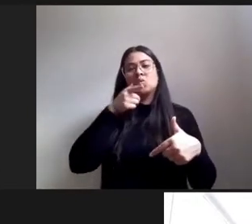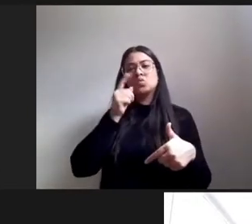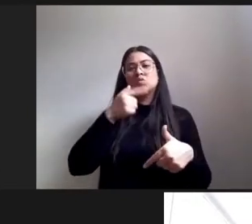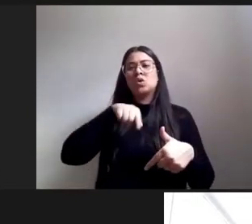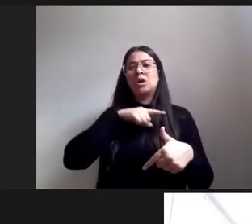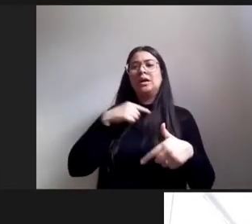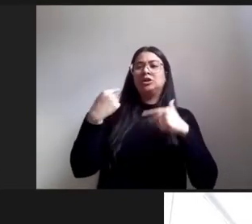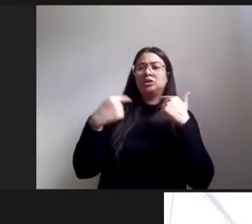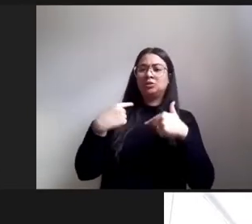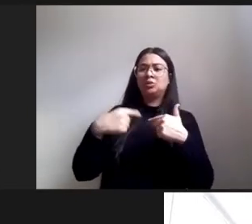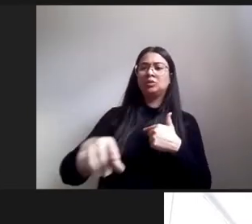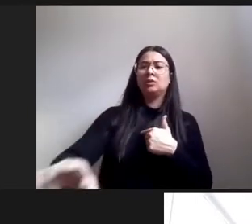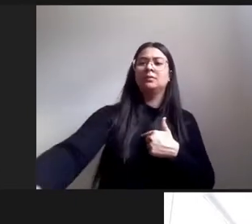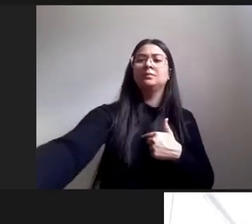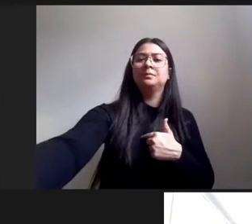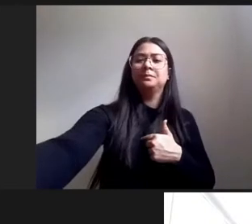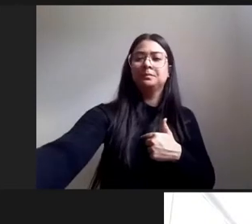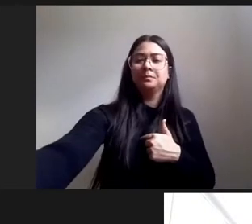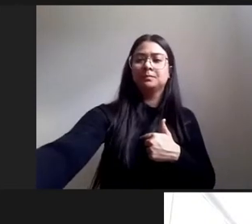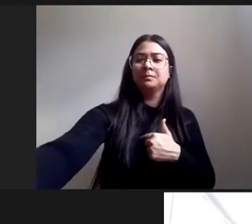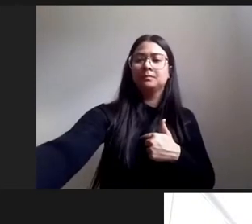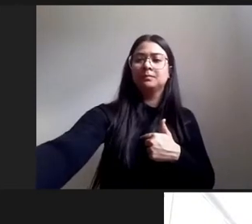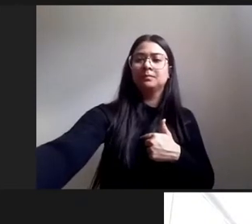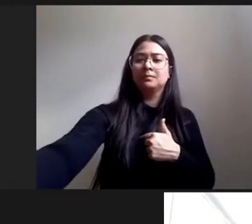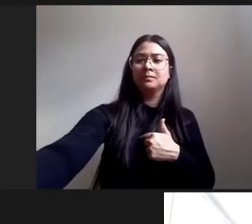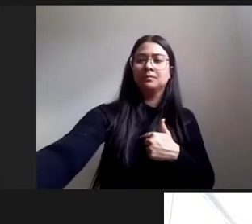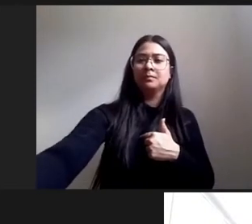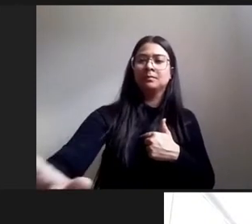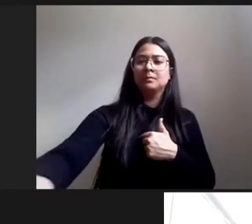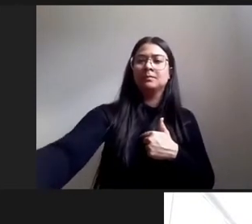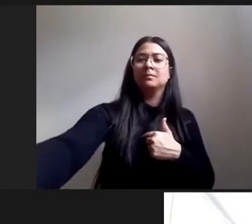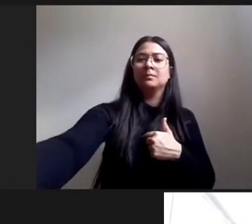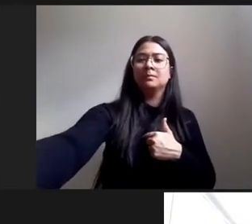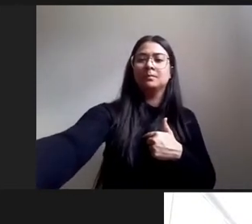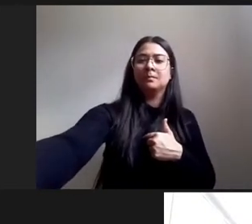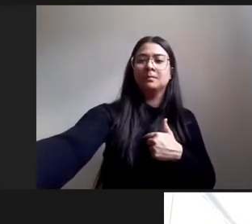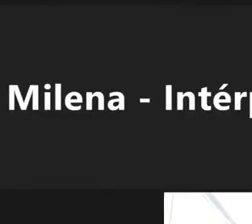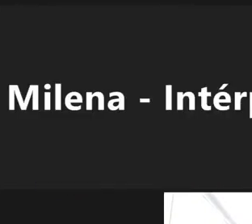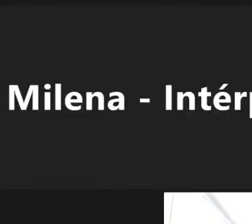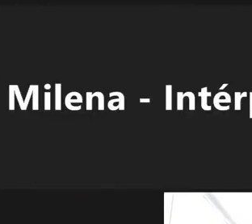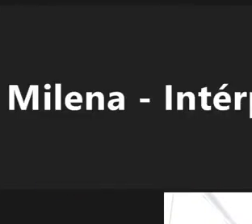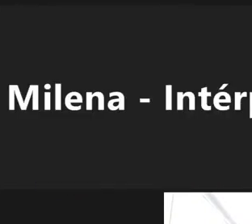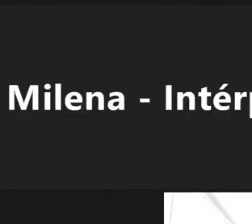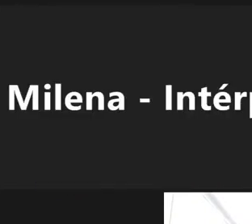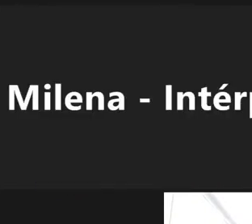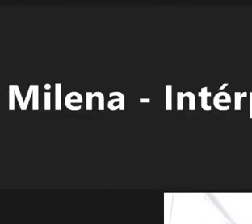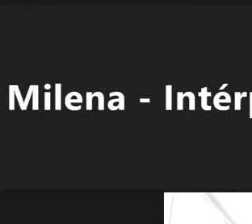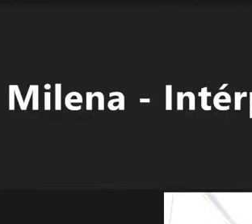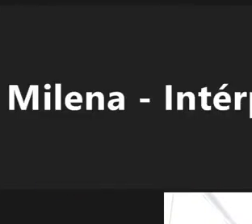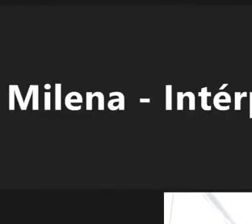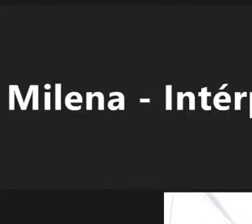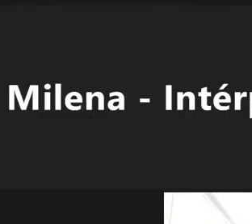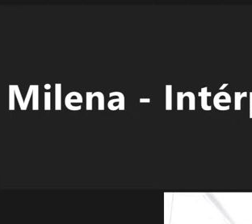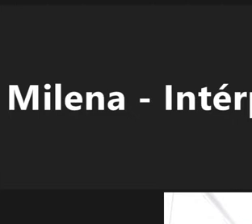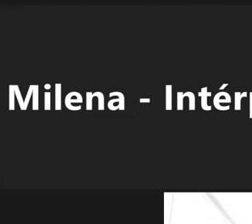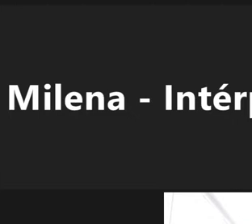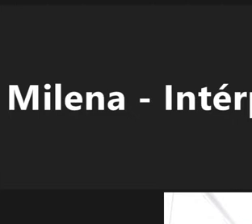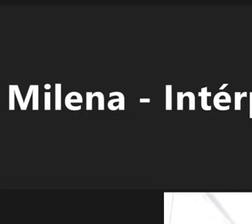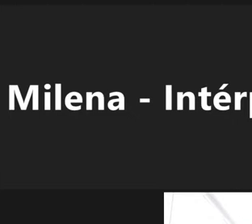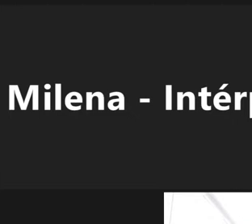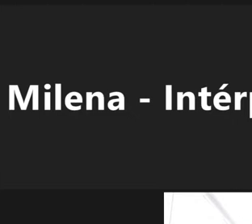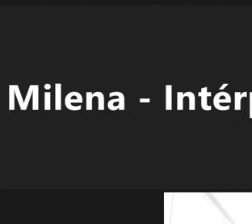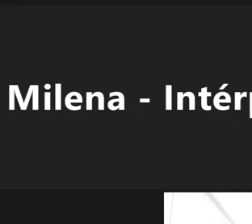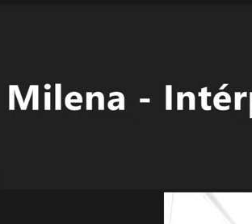esse lugar do antropólogo negro e negra e esse lugar do antropólogo indígena né que não é um